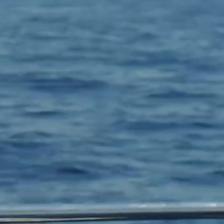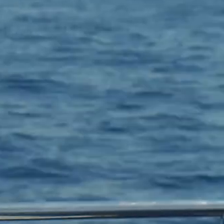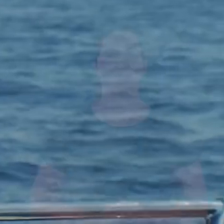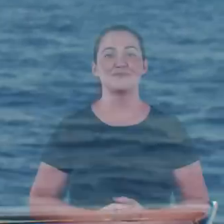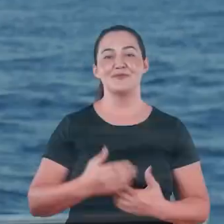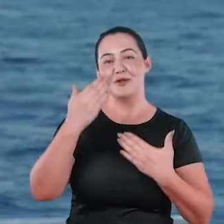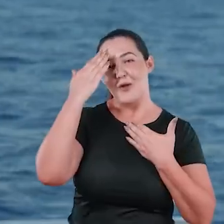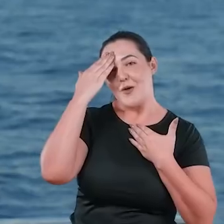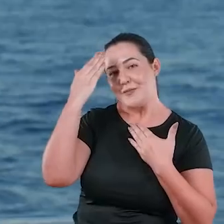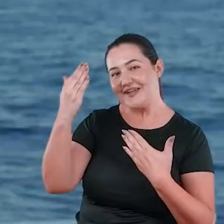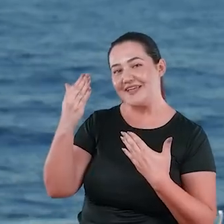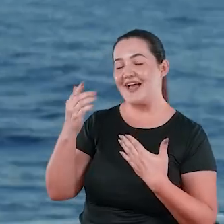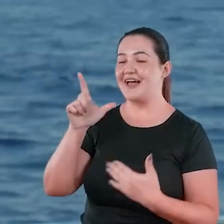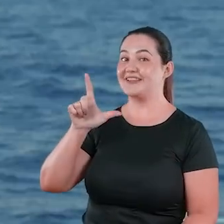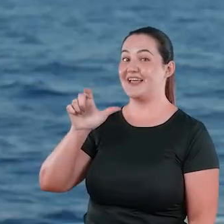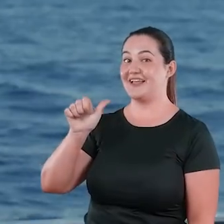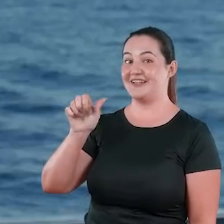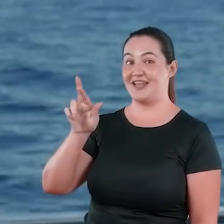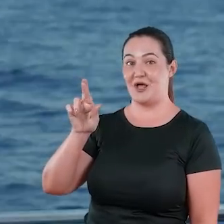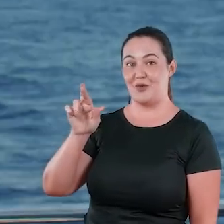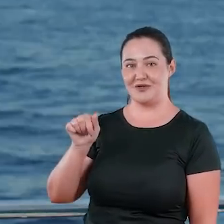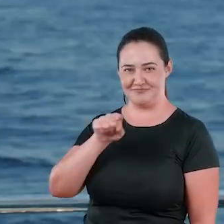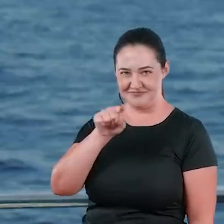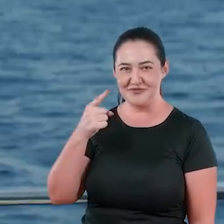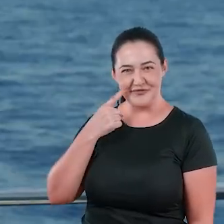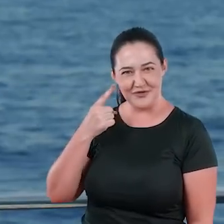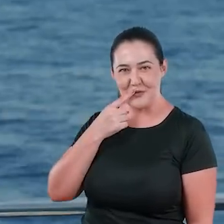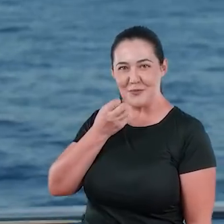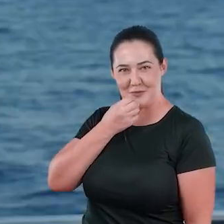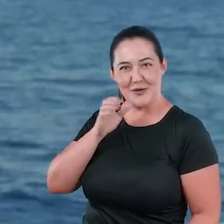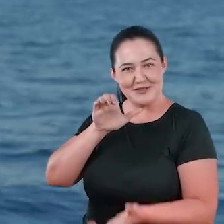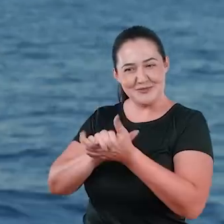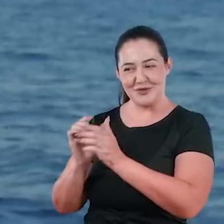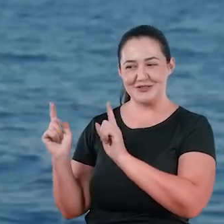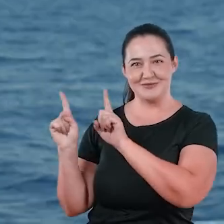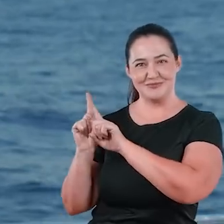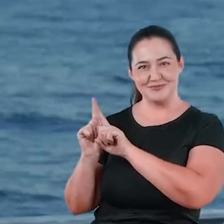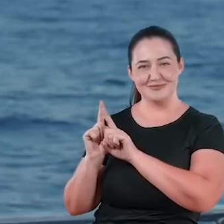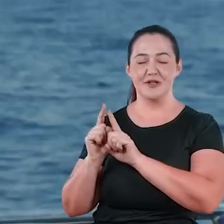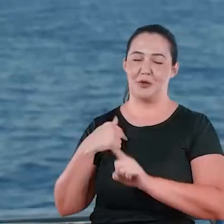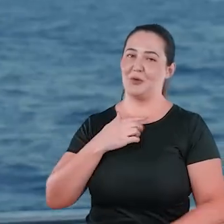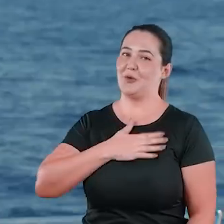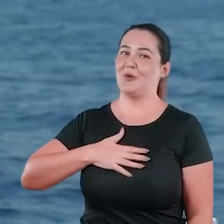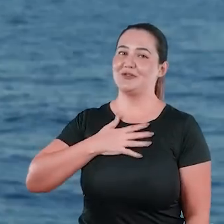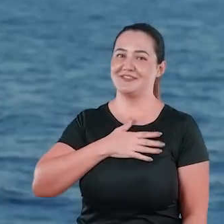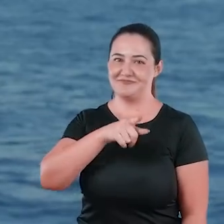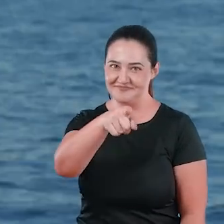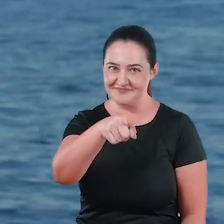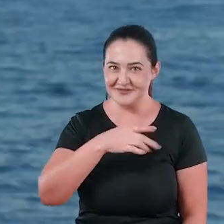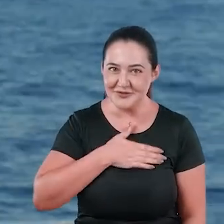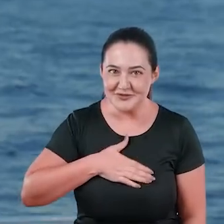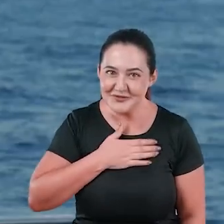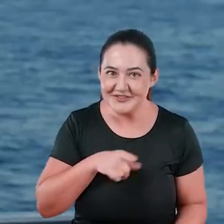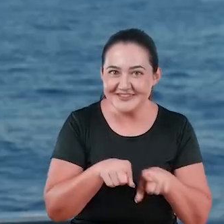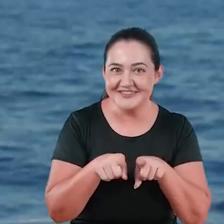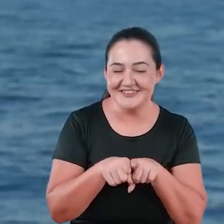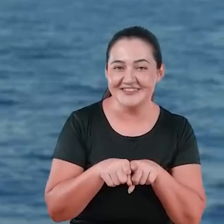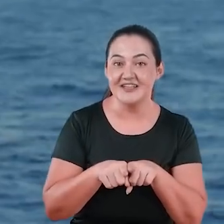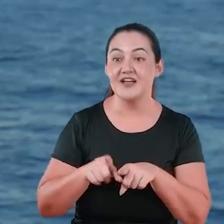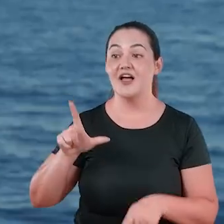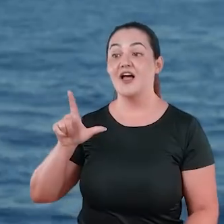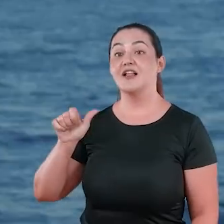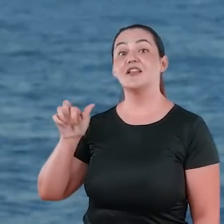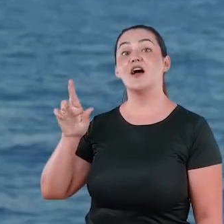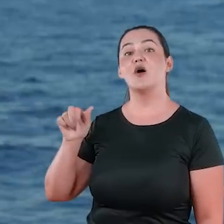Muito obrigado, Laura. Vocês viram como é bom ter a participação da esposa? Eu gostei muito. Vocês também gostaram dessa novidade? E a Laura